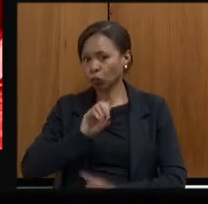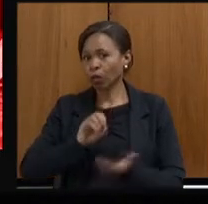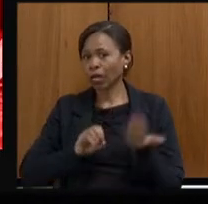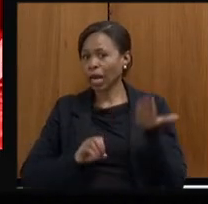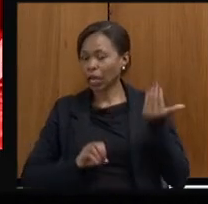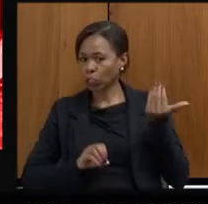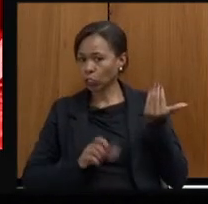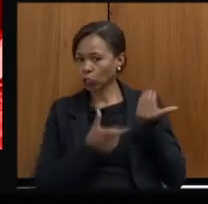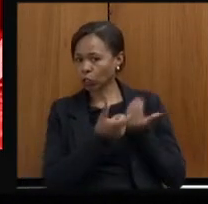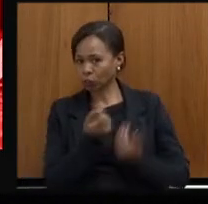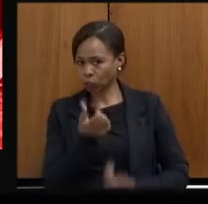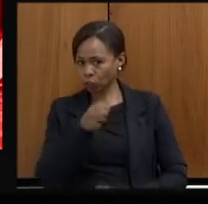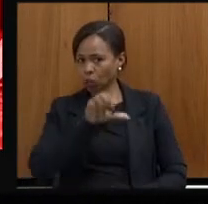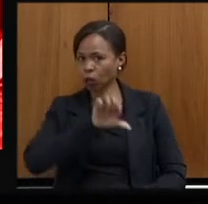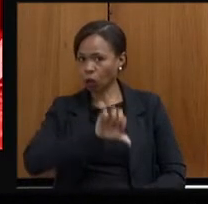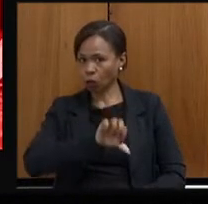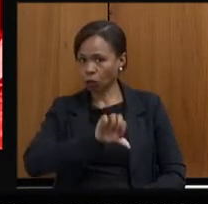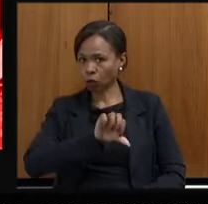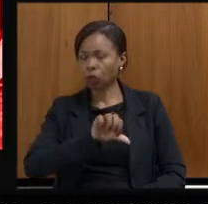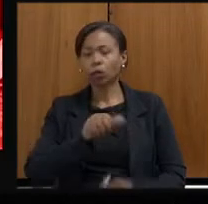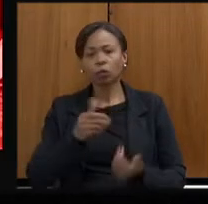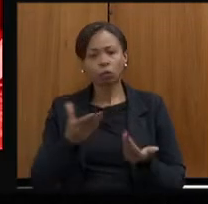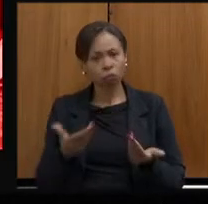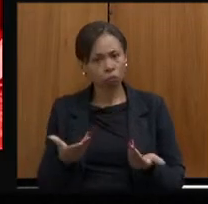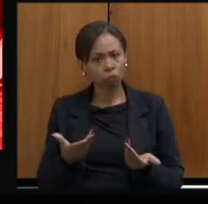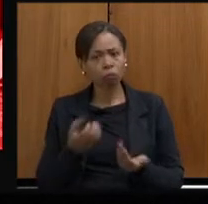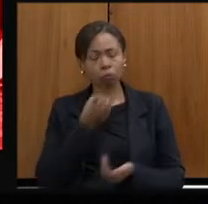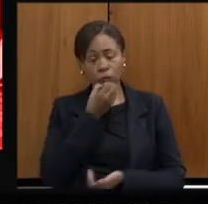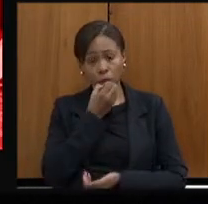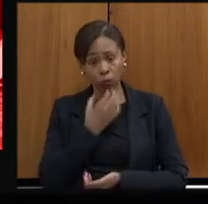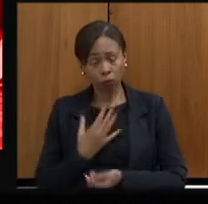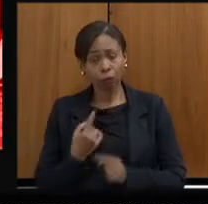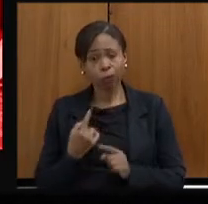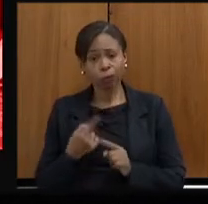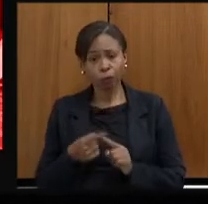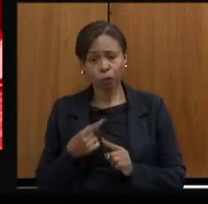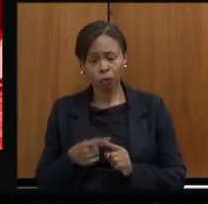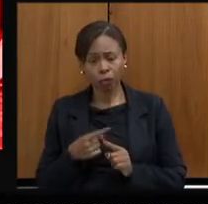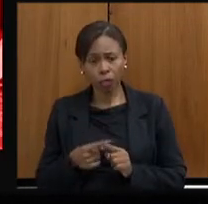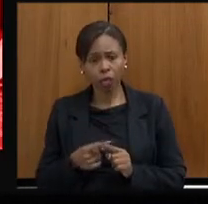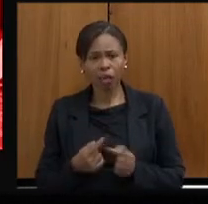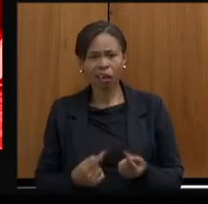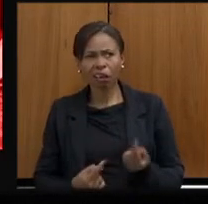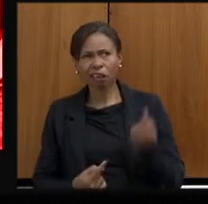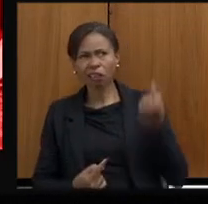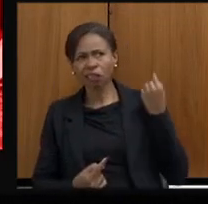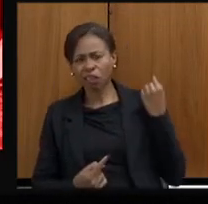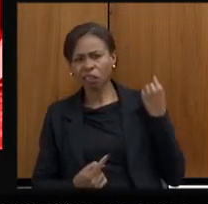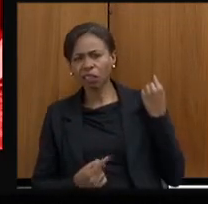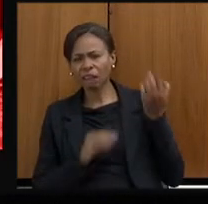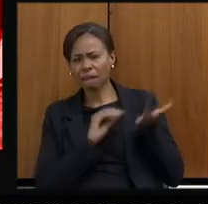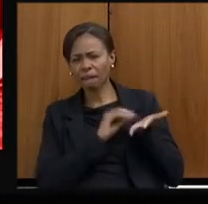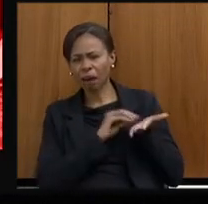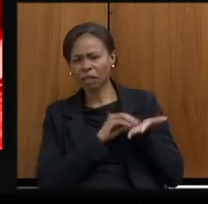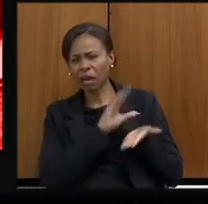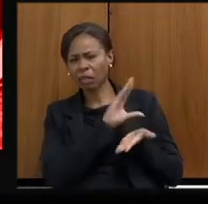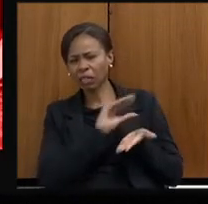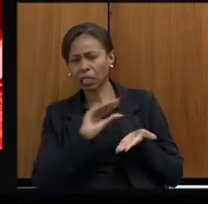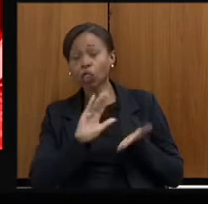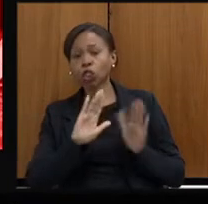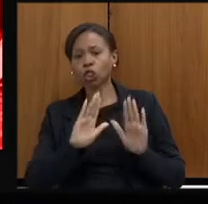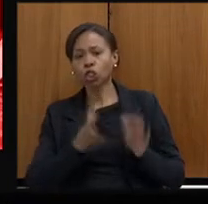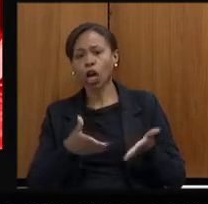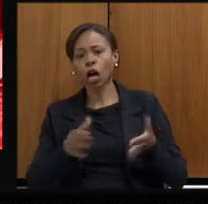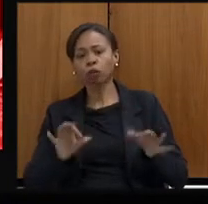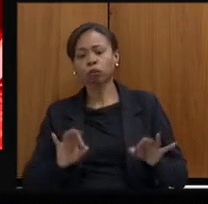2019. Isso, para nós, é muito grato, porque nós acertamos o que estava para trás. Hoje, posso falar que o piso mineiro não